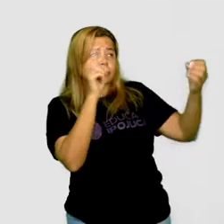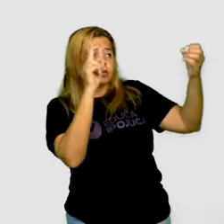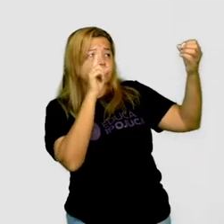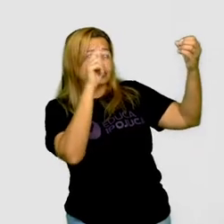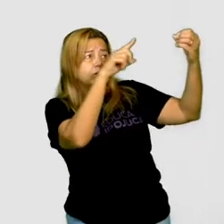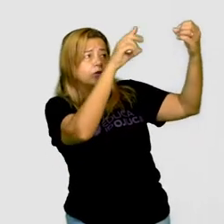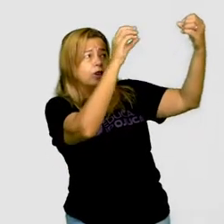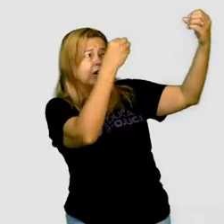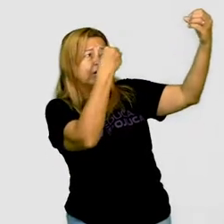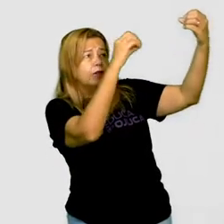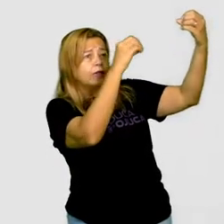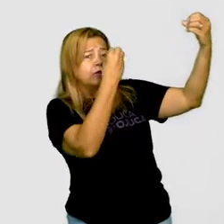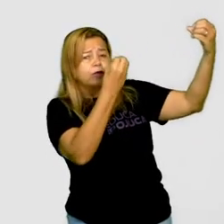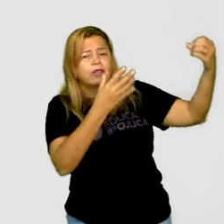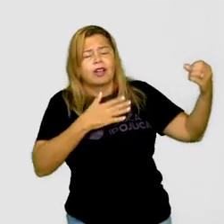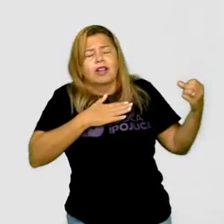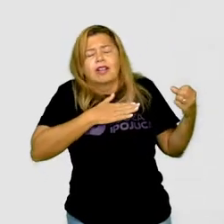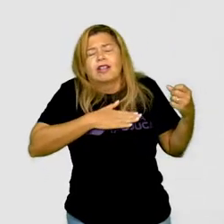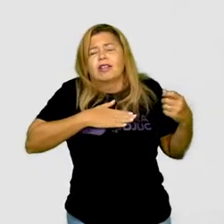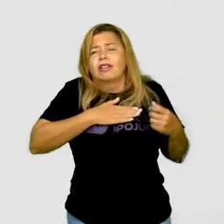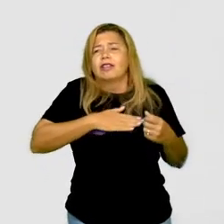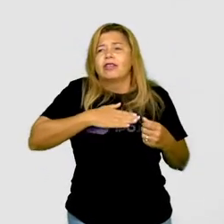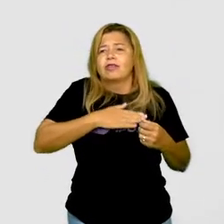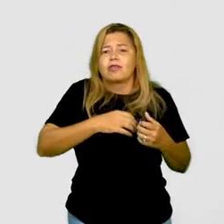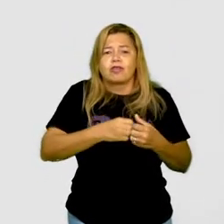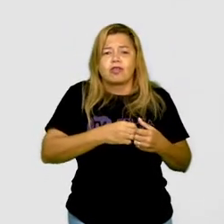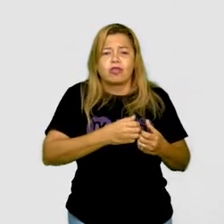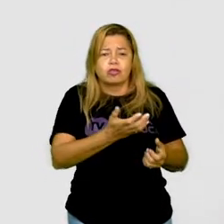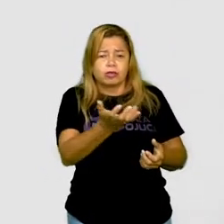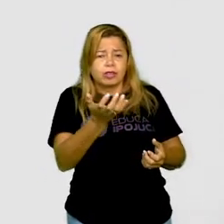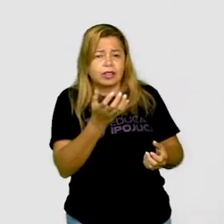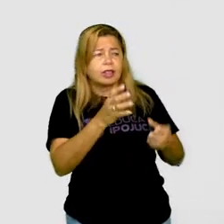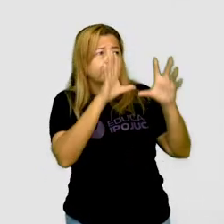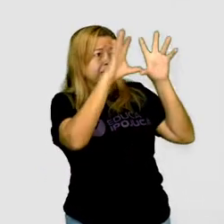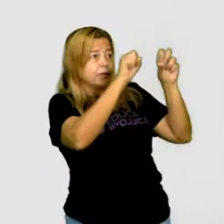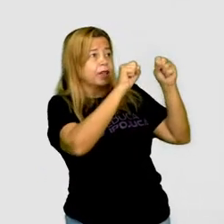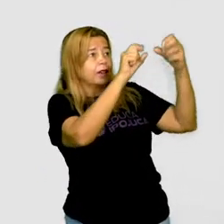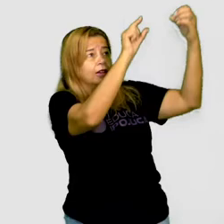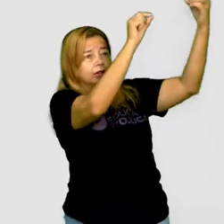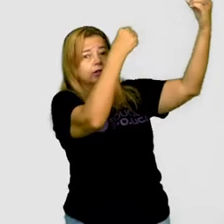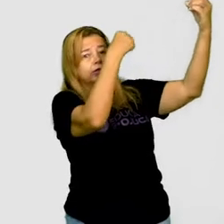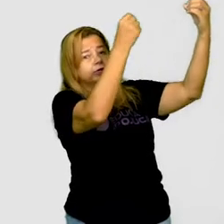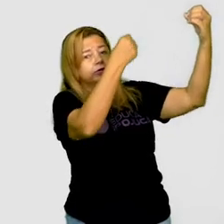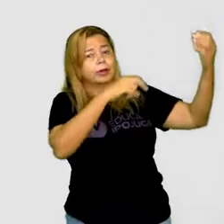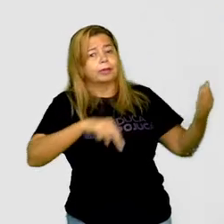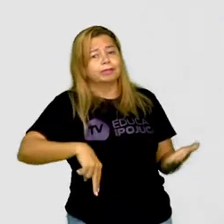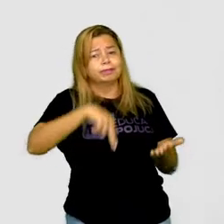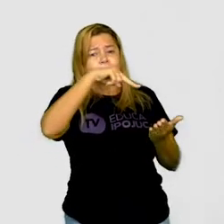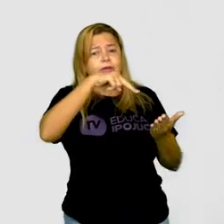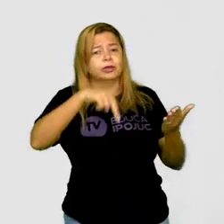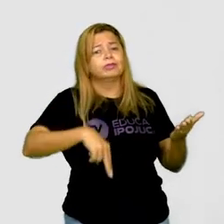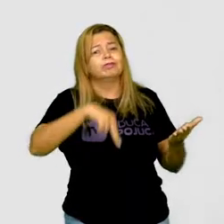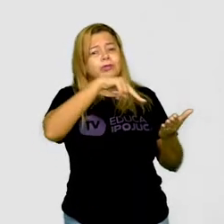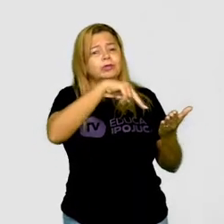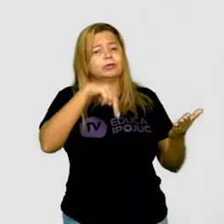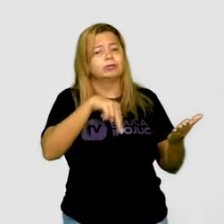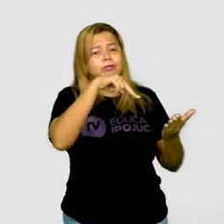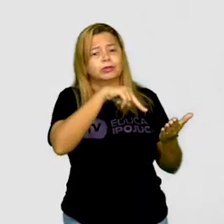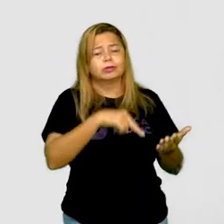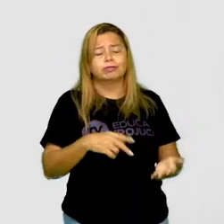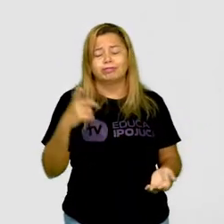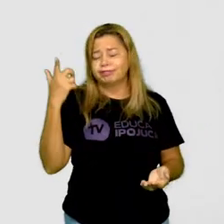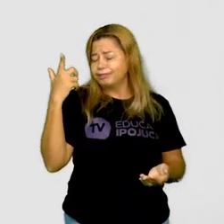Ficou logo com muita vontade de apanhar as uvas para comer. Deu muitos saltos, tentou subir na parreira, mas